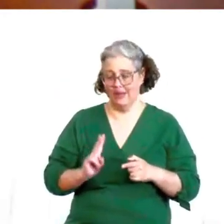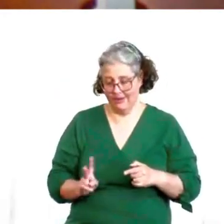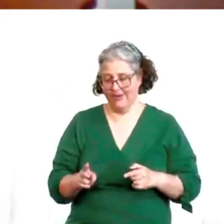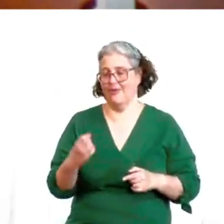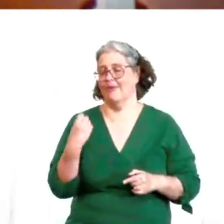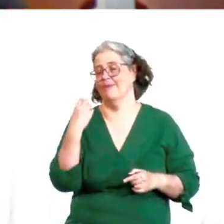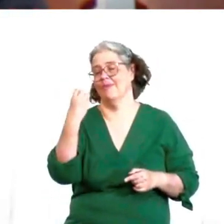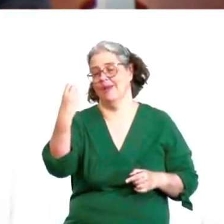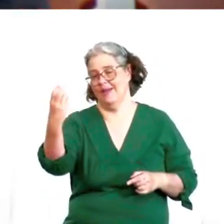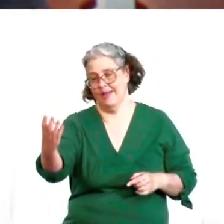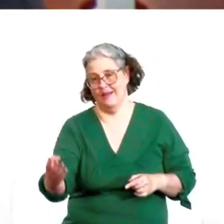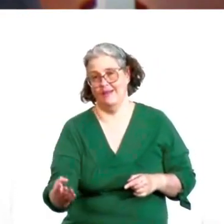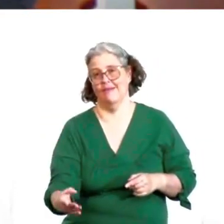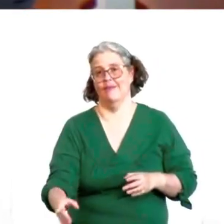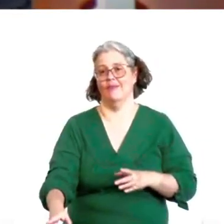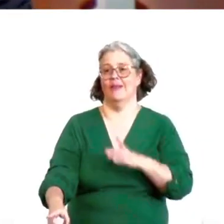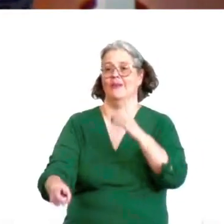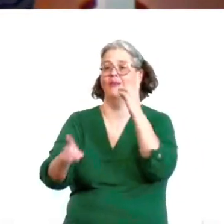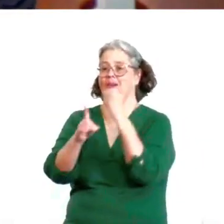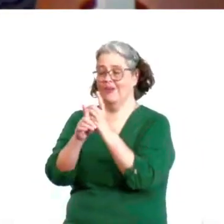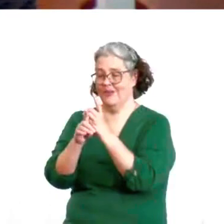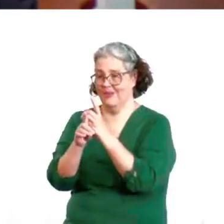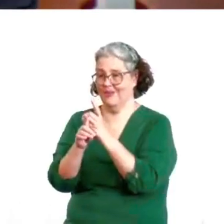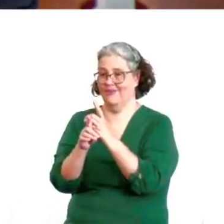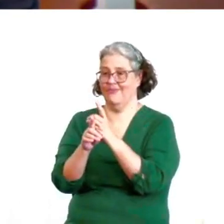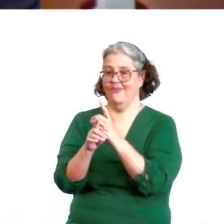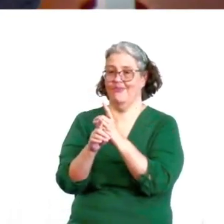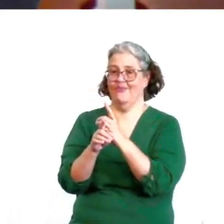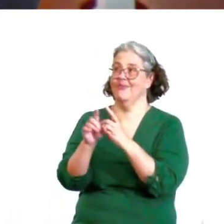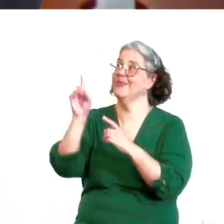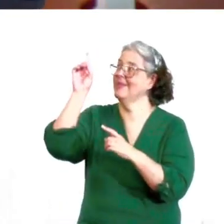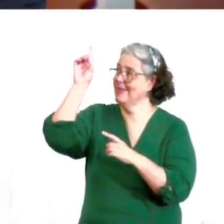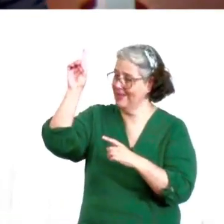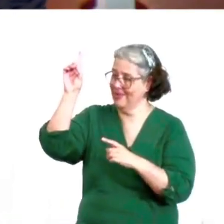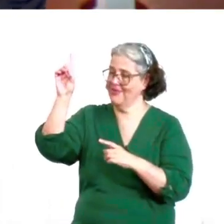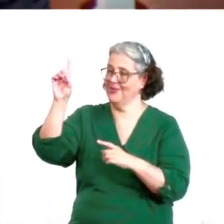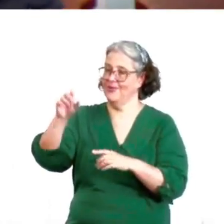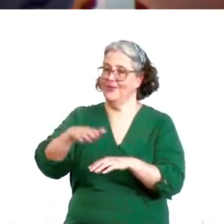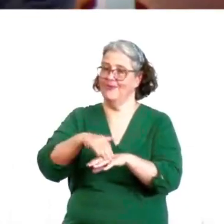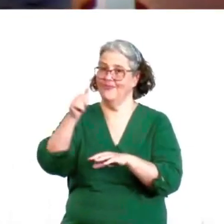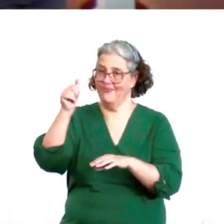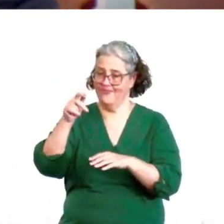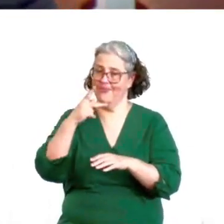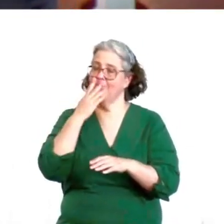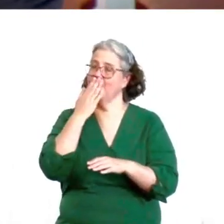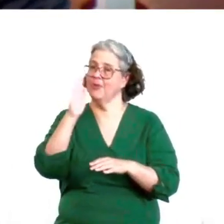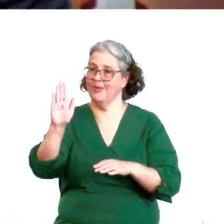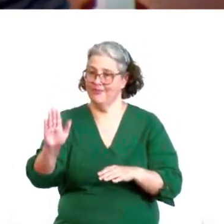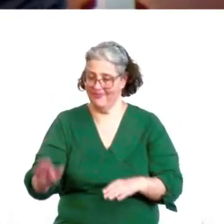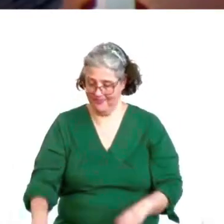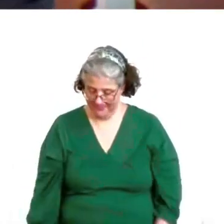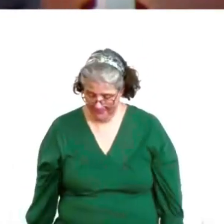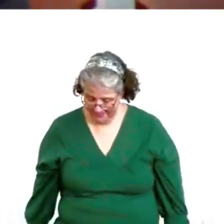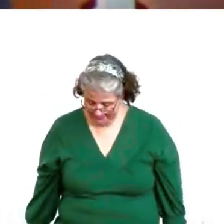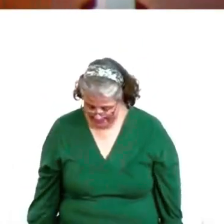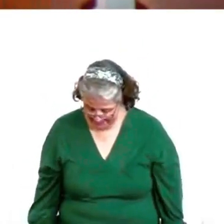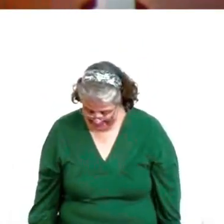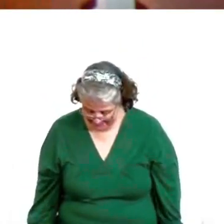peregrinando, para encontrar o lugar que Deus prometeu.